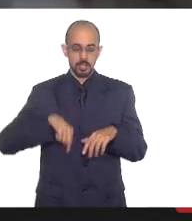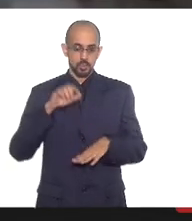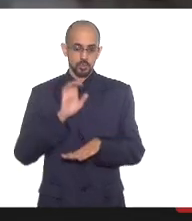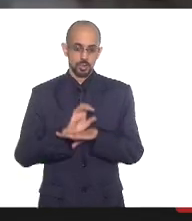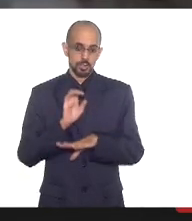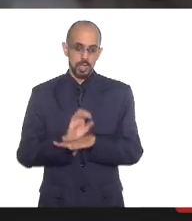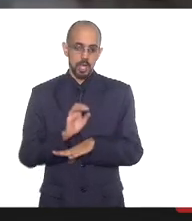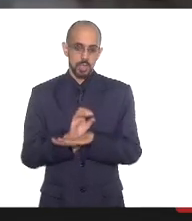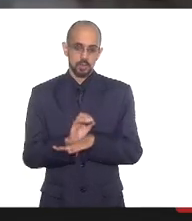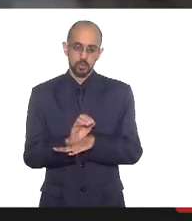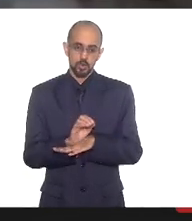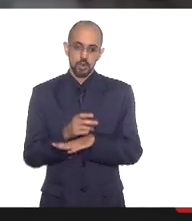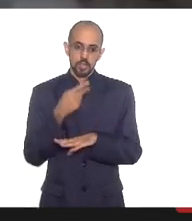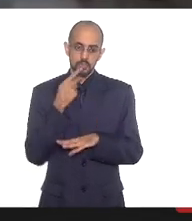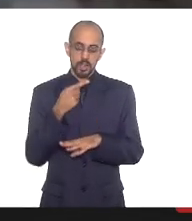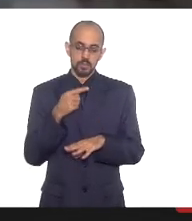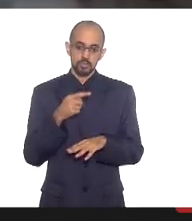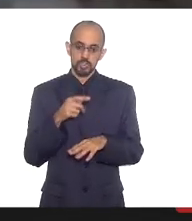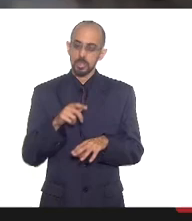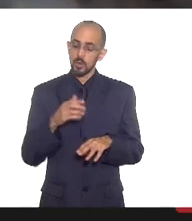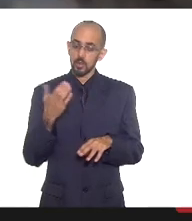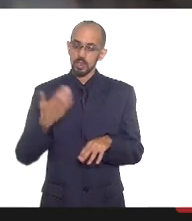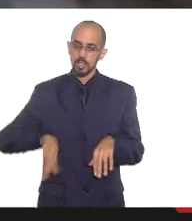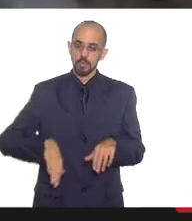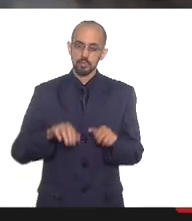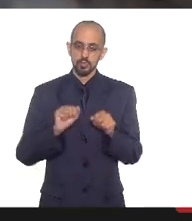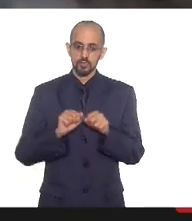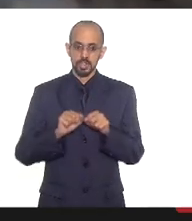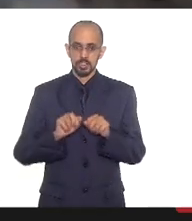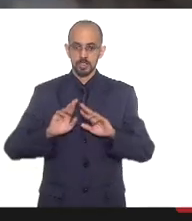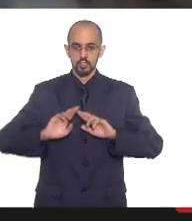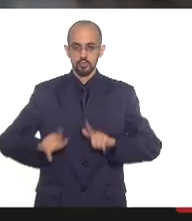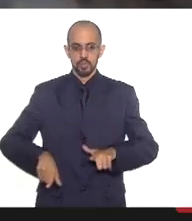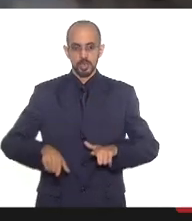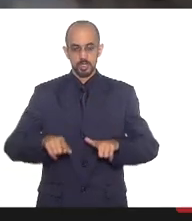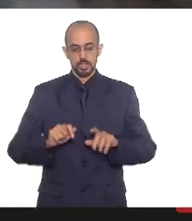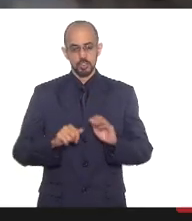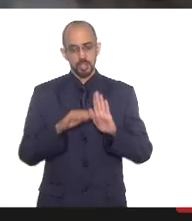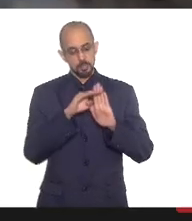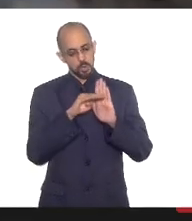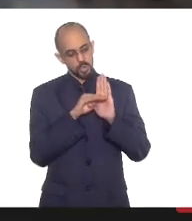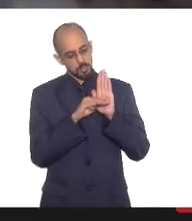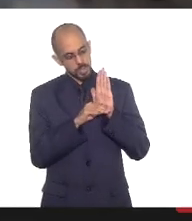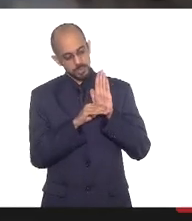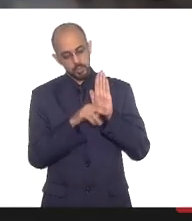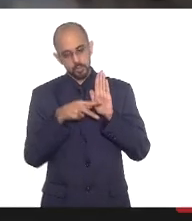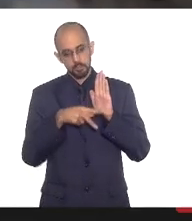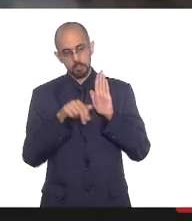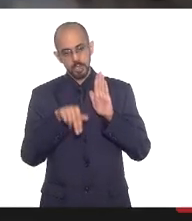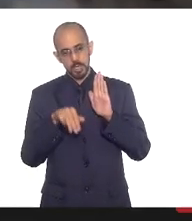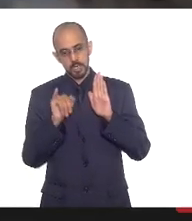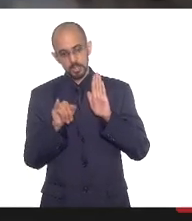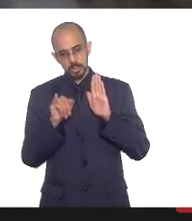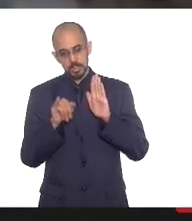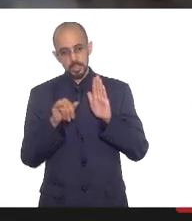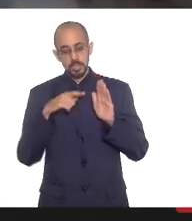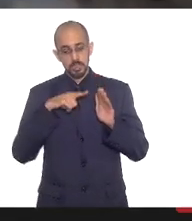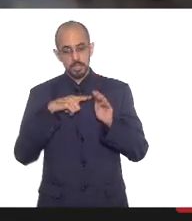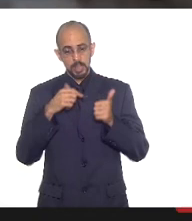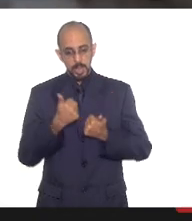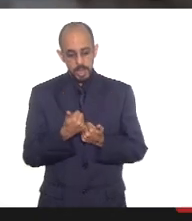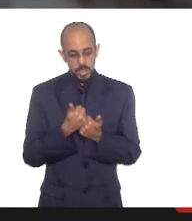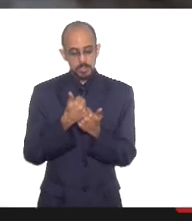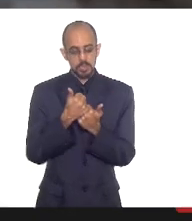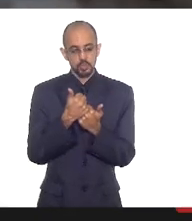não iríamos fazer nada diferente da preconizada pelo programa nacional de imunização assessorado por uma câmara técnica